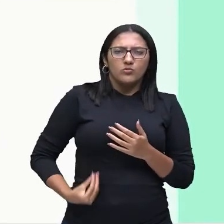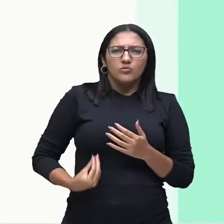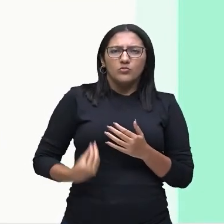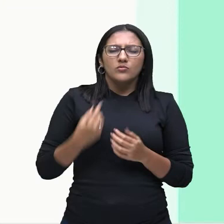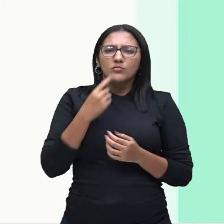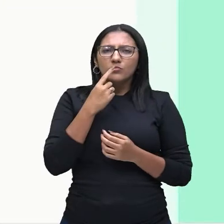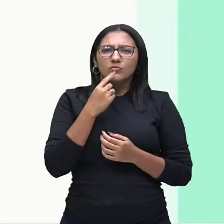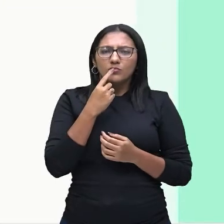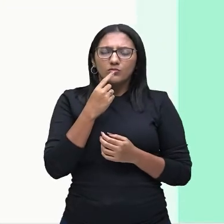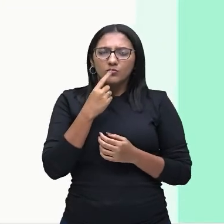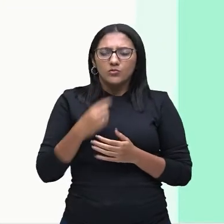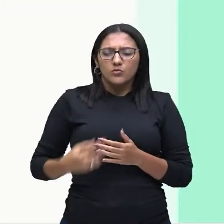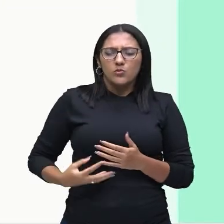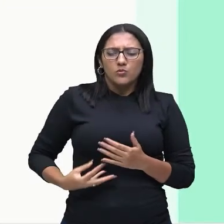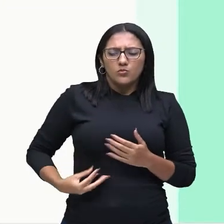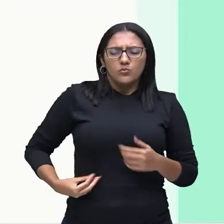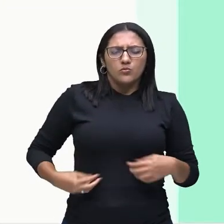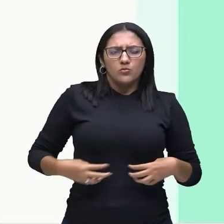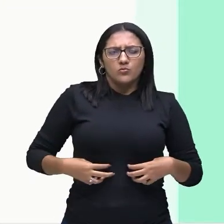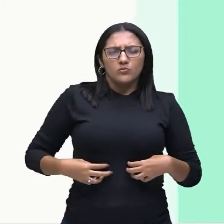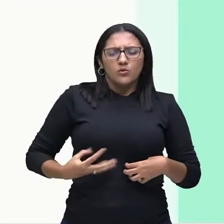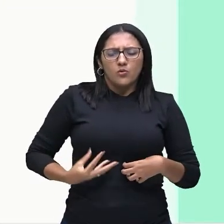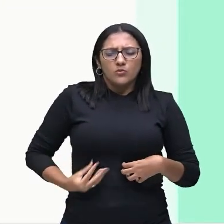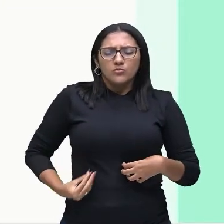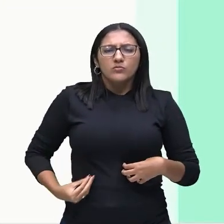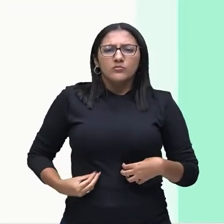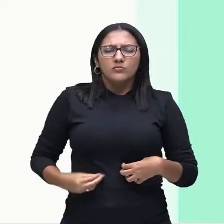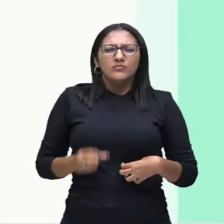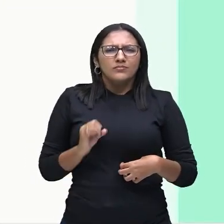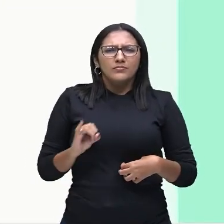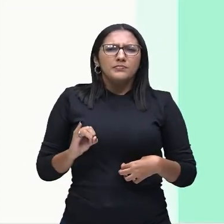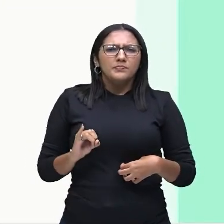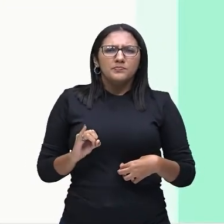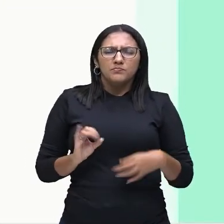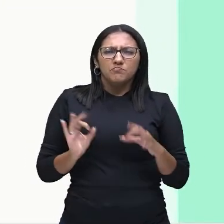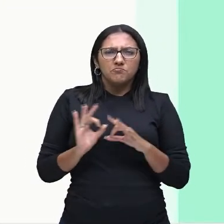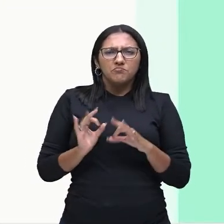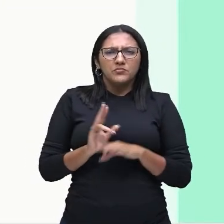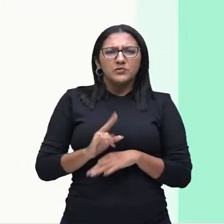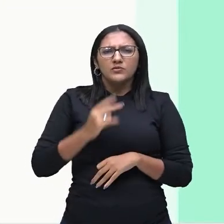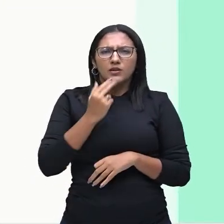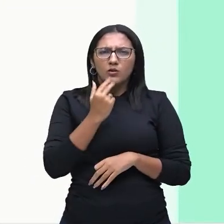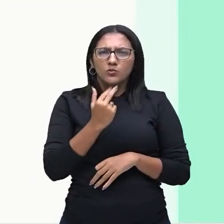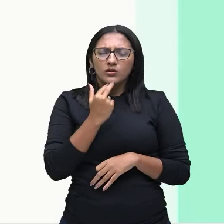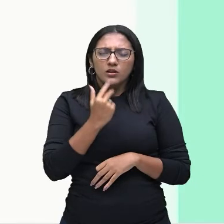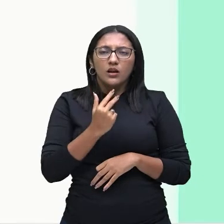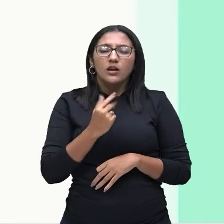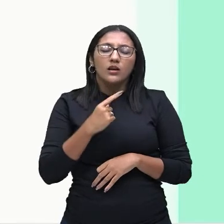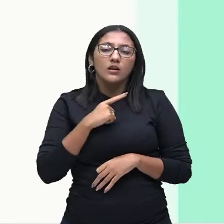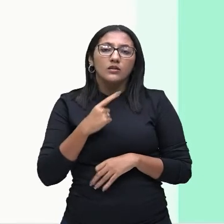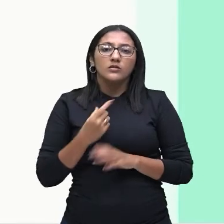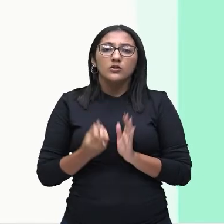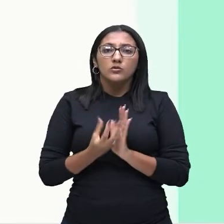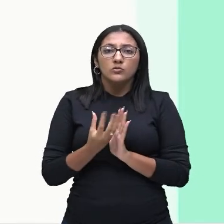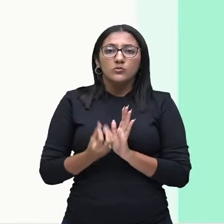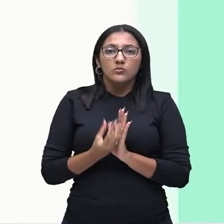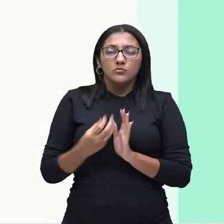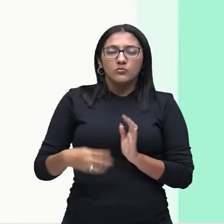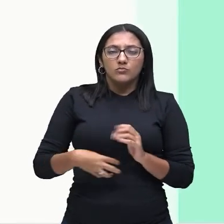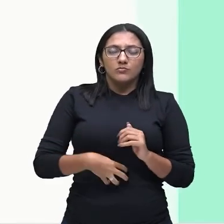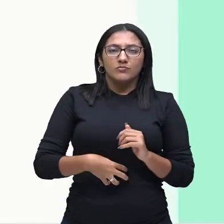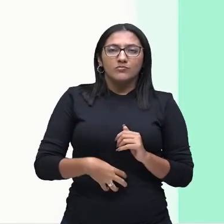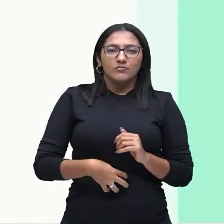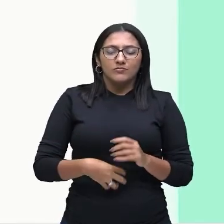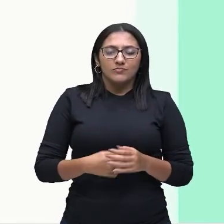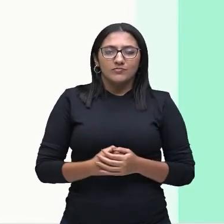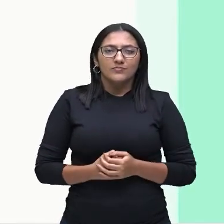E a partir dessa filtração, aquilo que não for aproveitado vai produzir a urina. E os